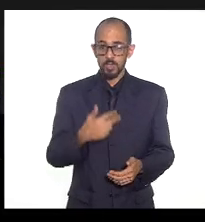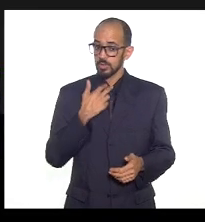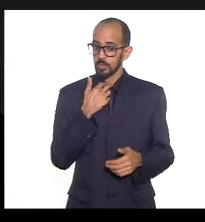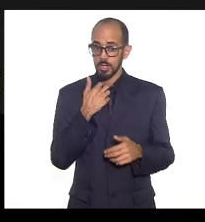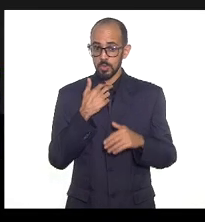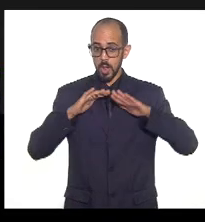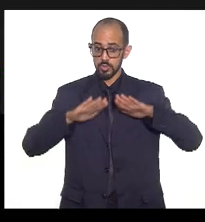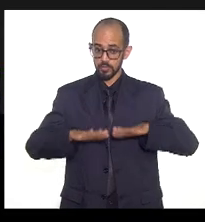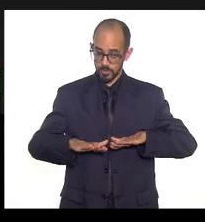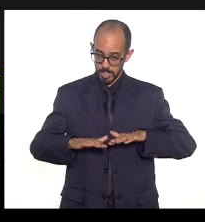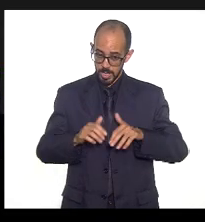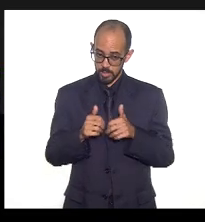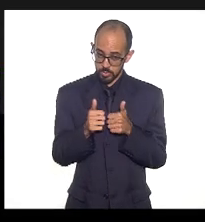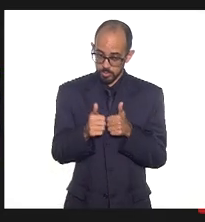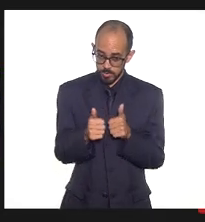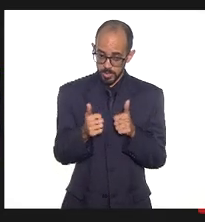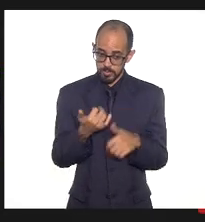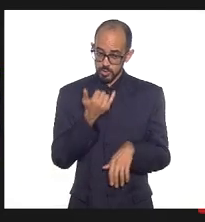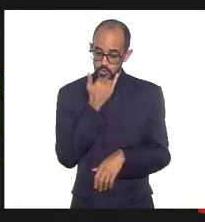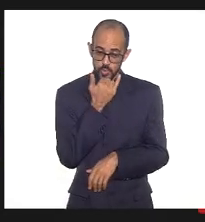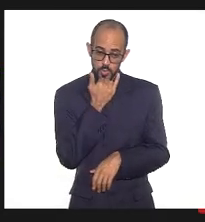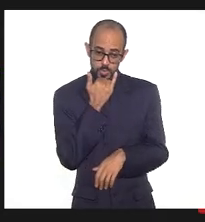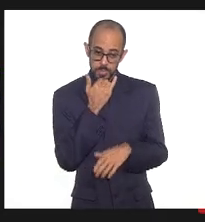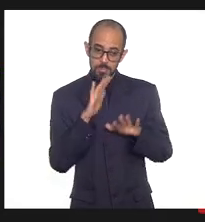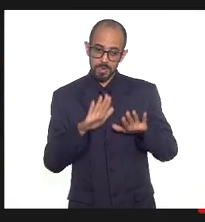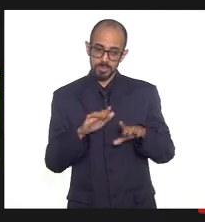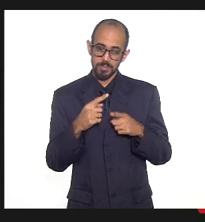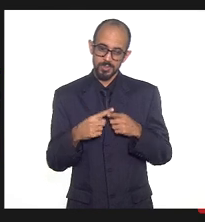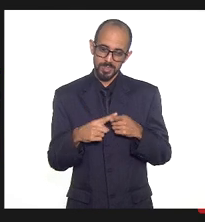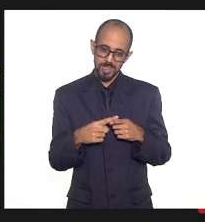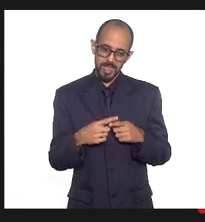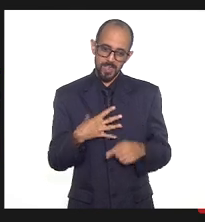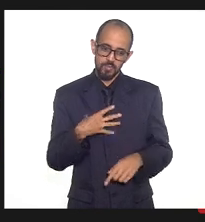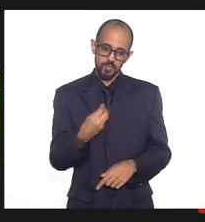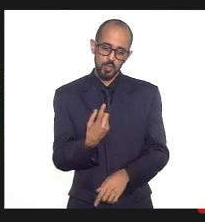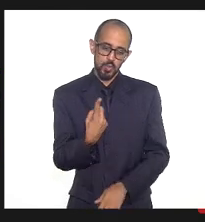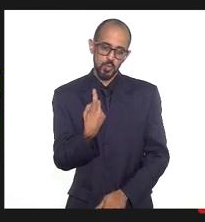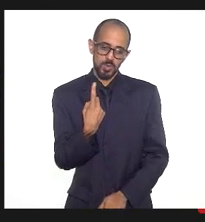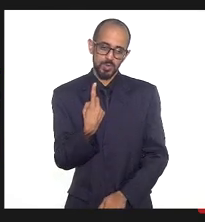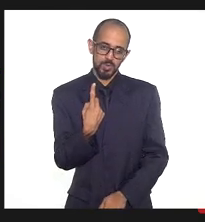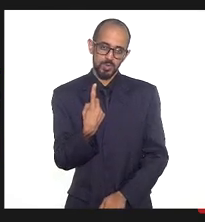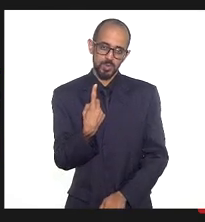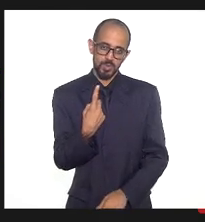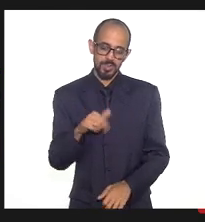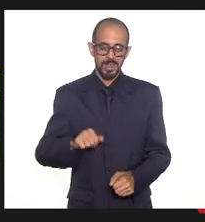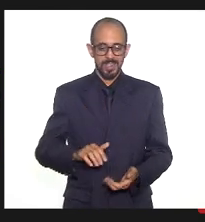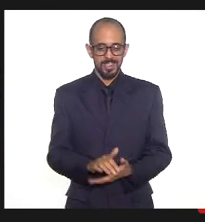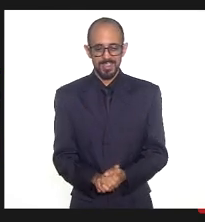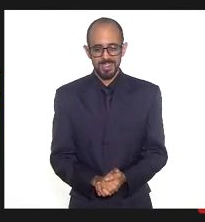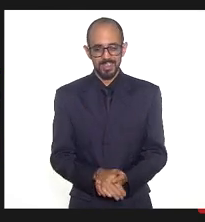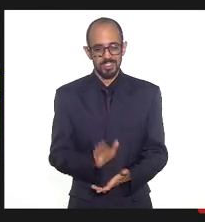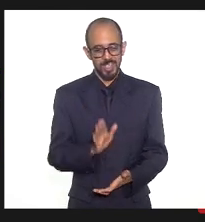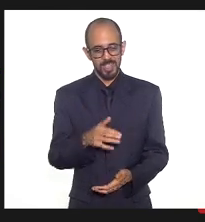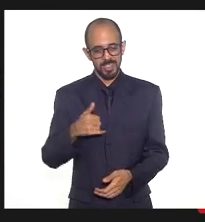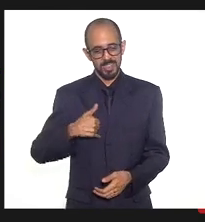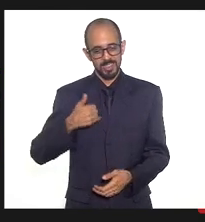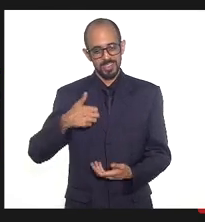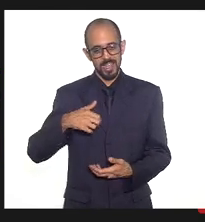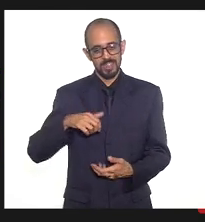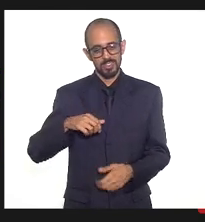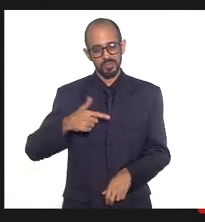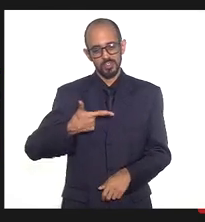tá? Gente, me desculpe, mas é filho único, né? Já tá velho aí,